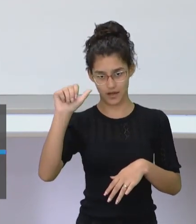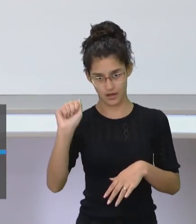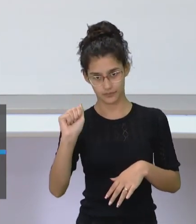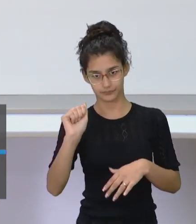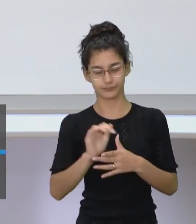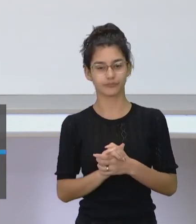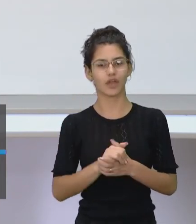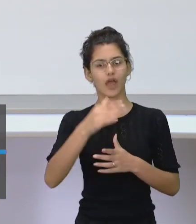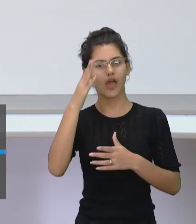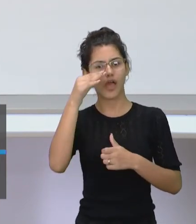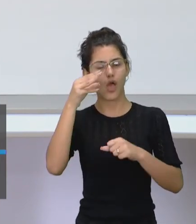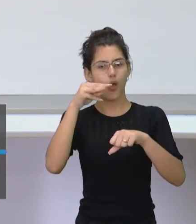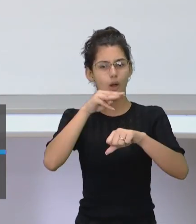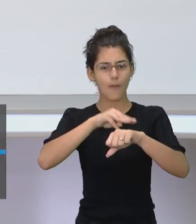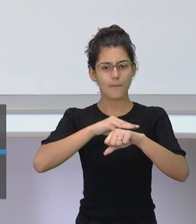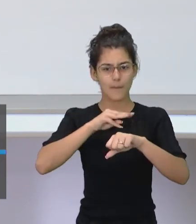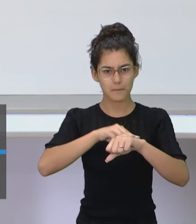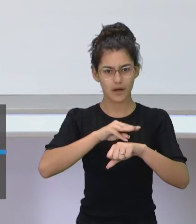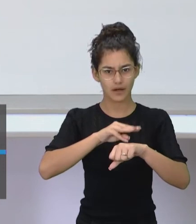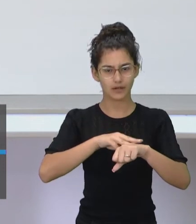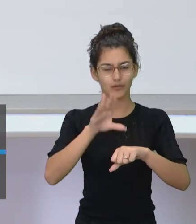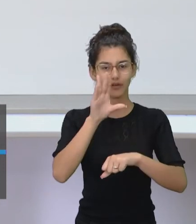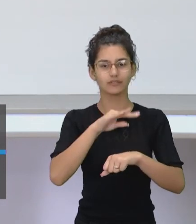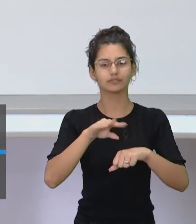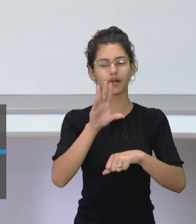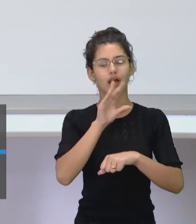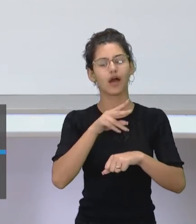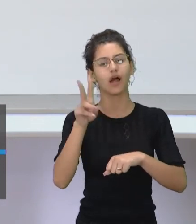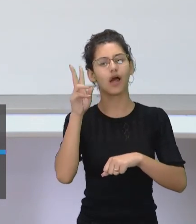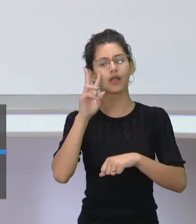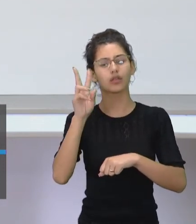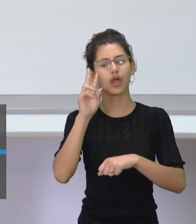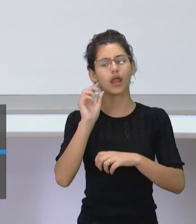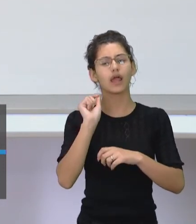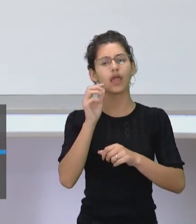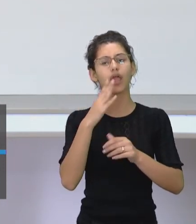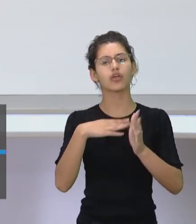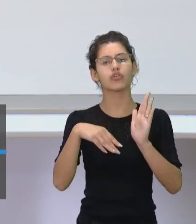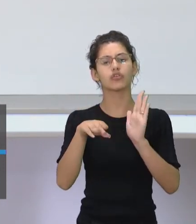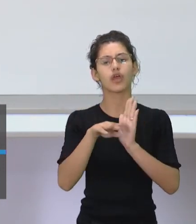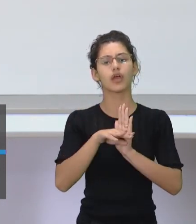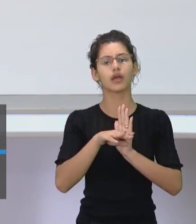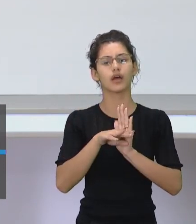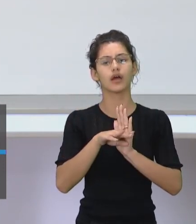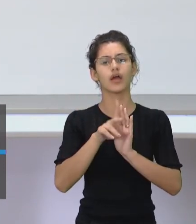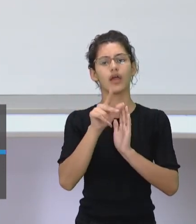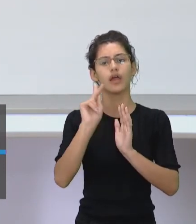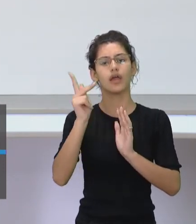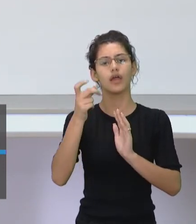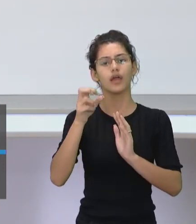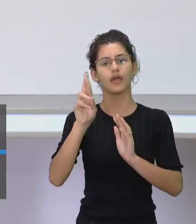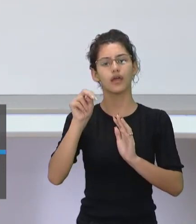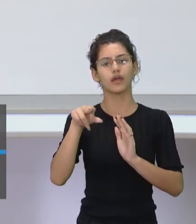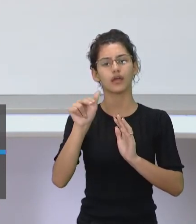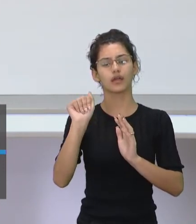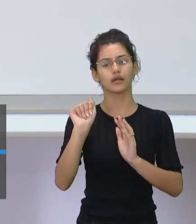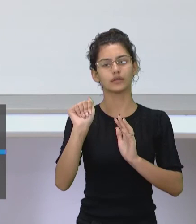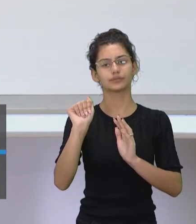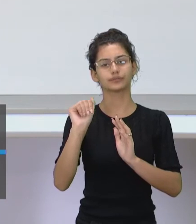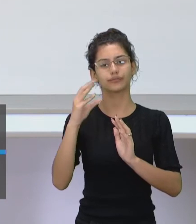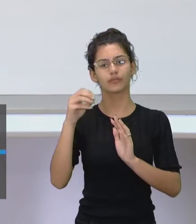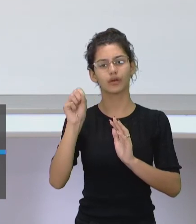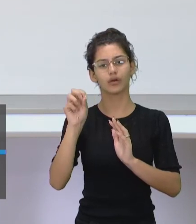Curiosamente, naquele mesmo momento, né, que conta a história, quem acaba chegando é Hernán Cortés com suas frotas. O Hernán